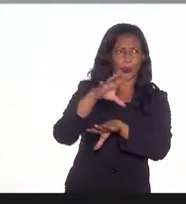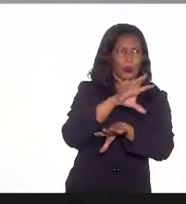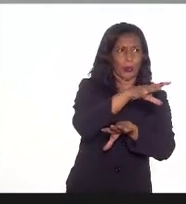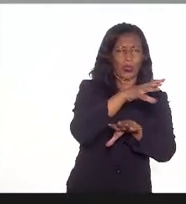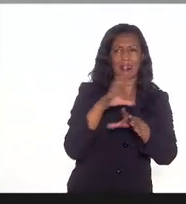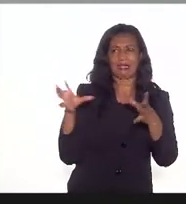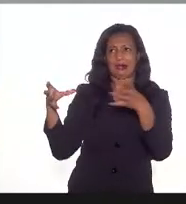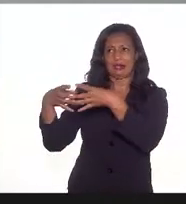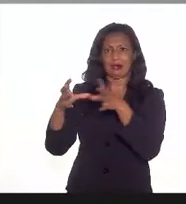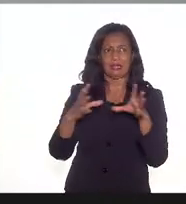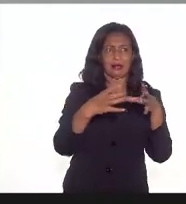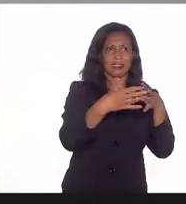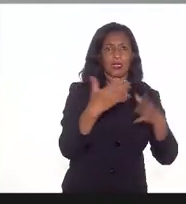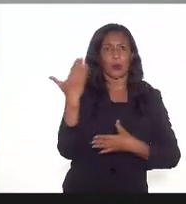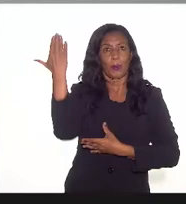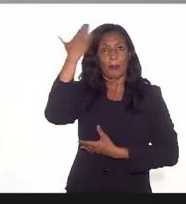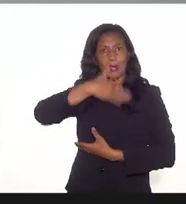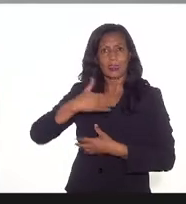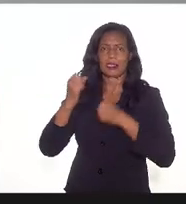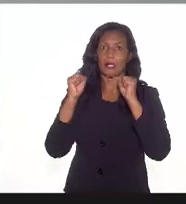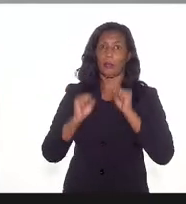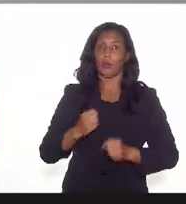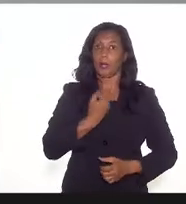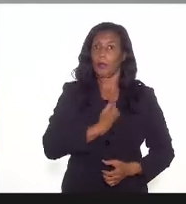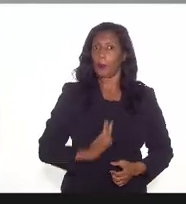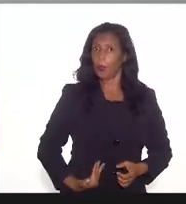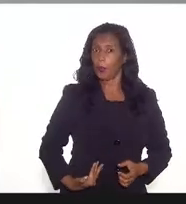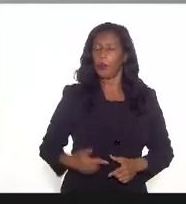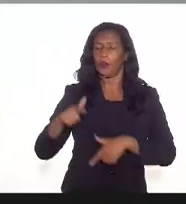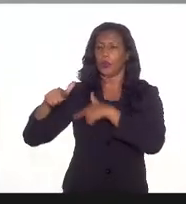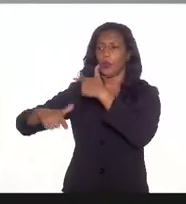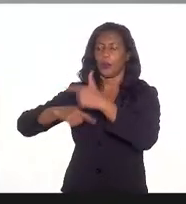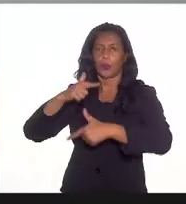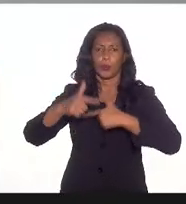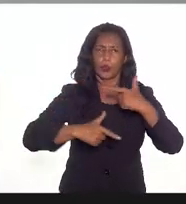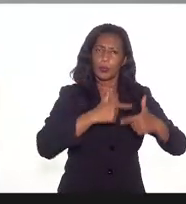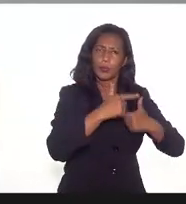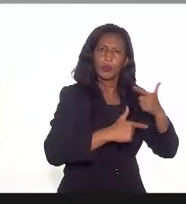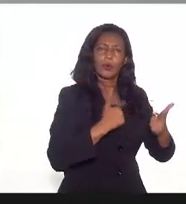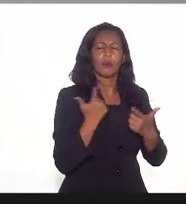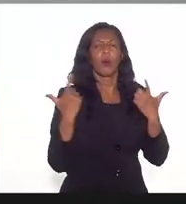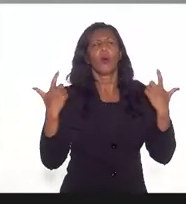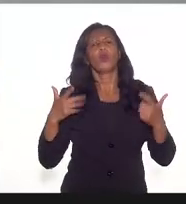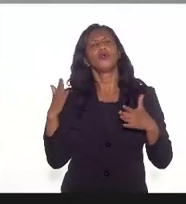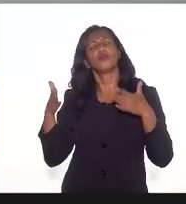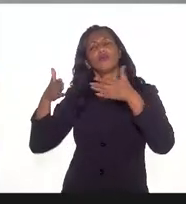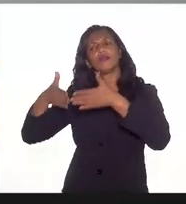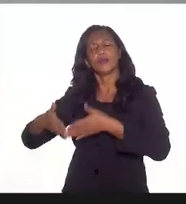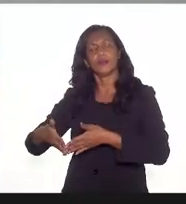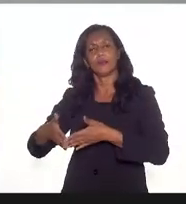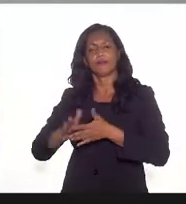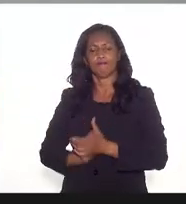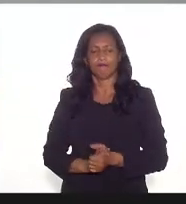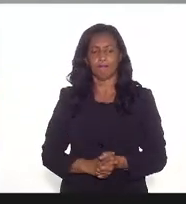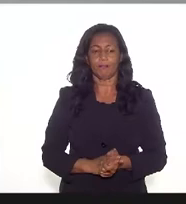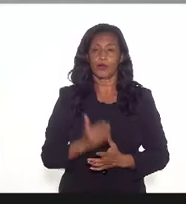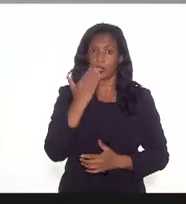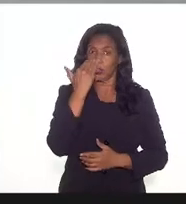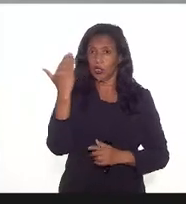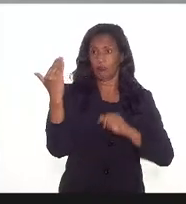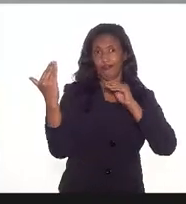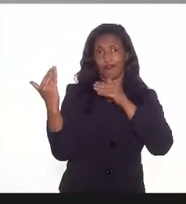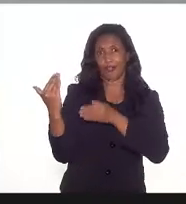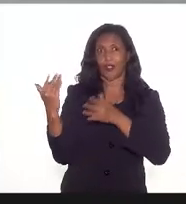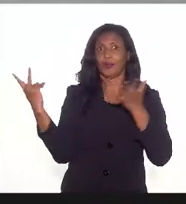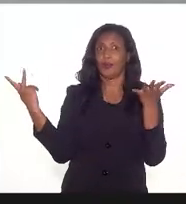com a presença do poder público, com oportunidades, com serviço, enfim. Então, onde que eu quero chegar? Aliás, até diante até dos fatos